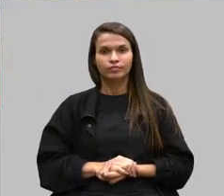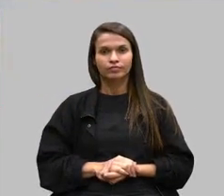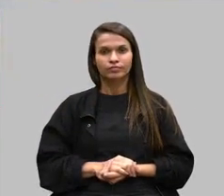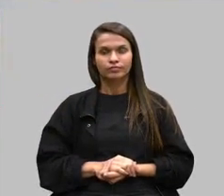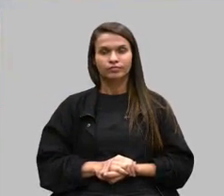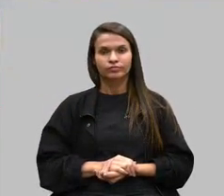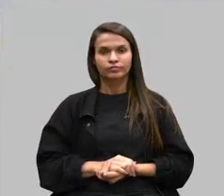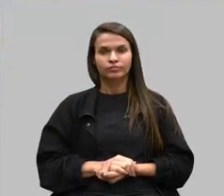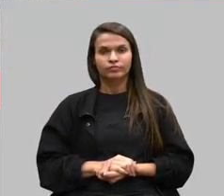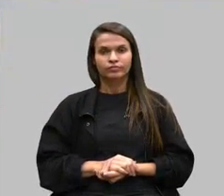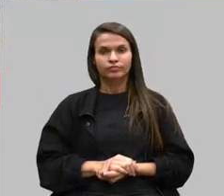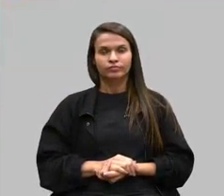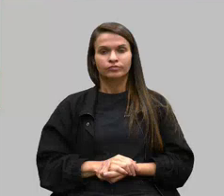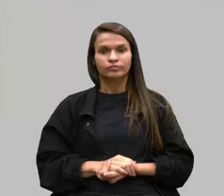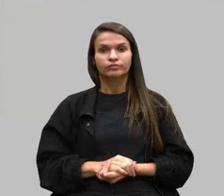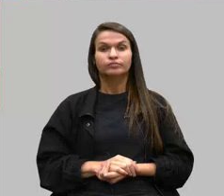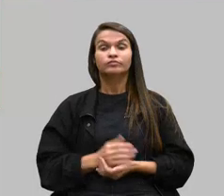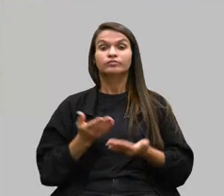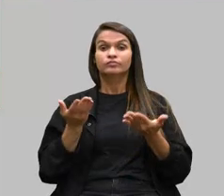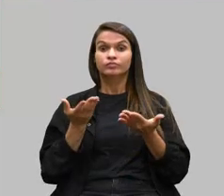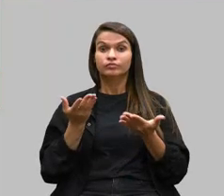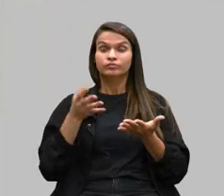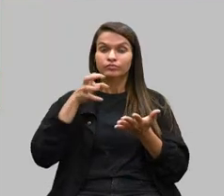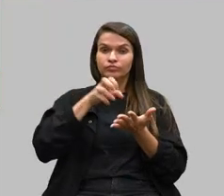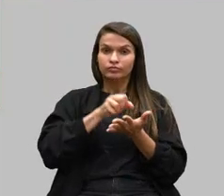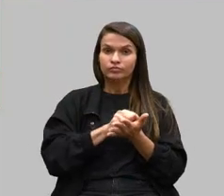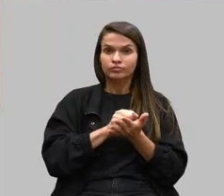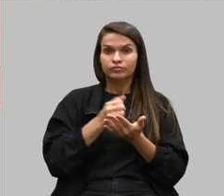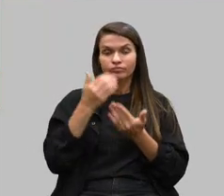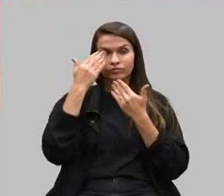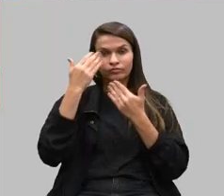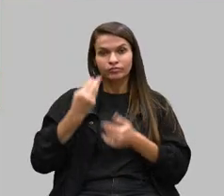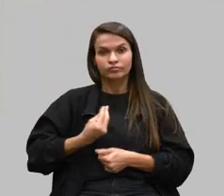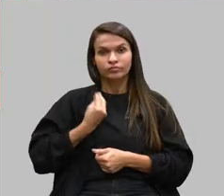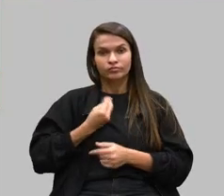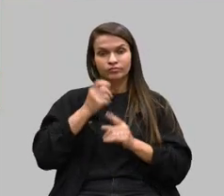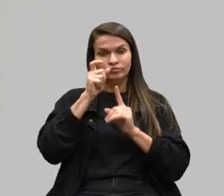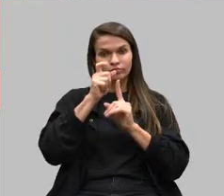vocês gostar de registrar agradecer a